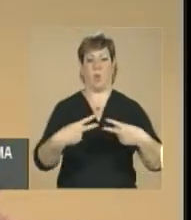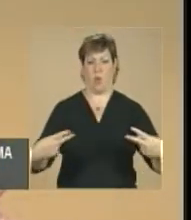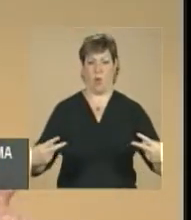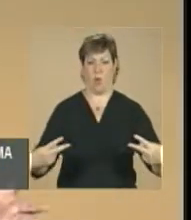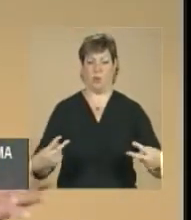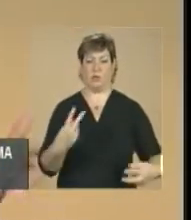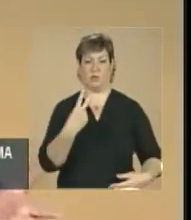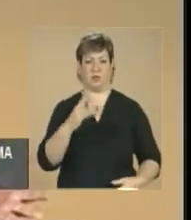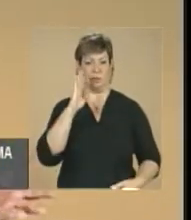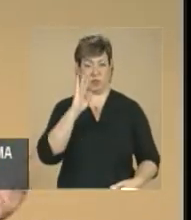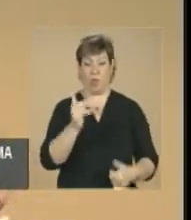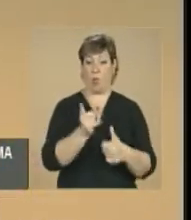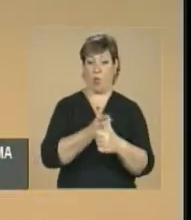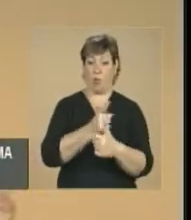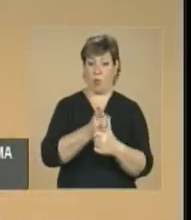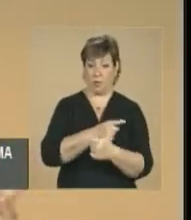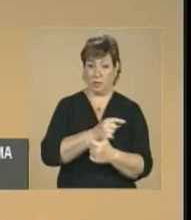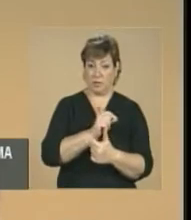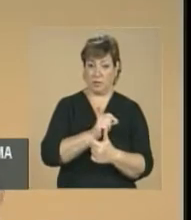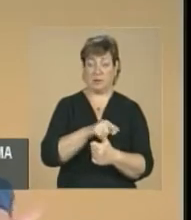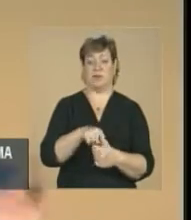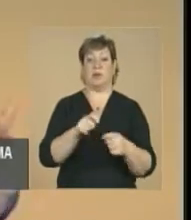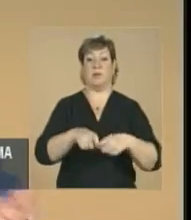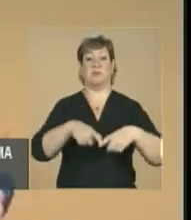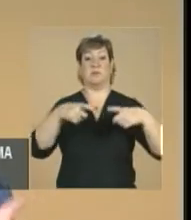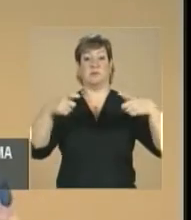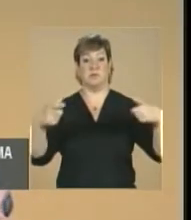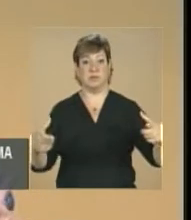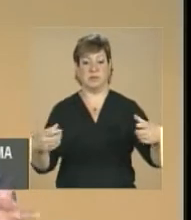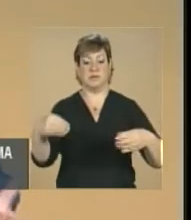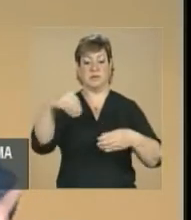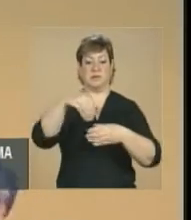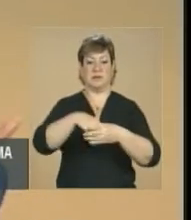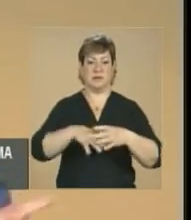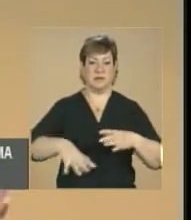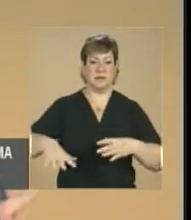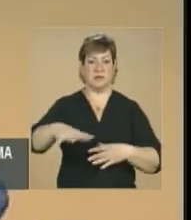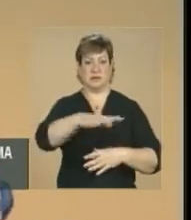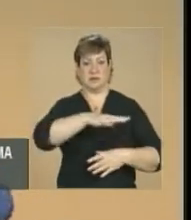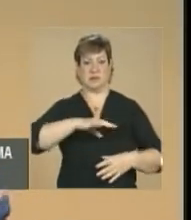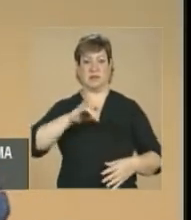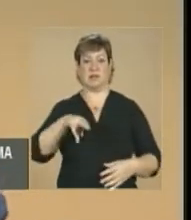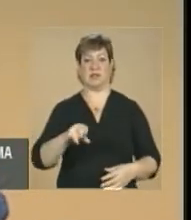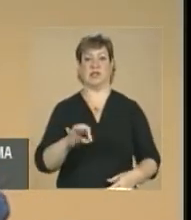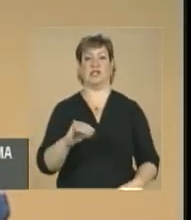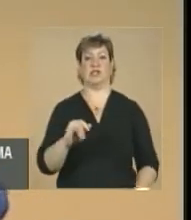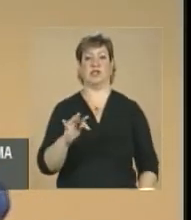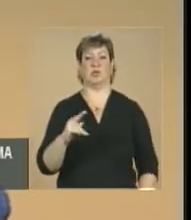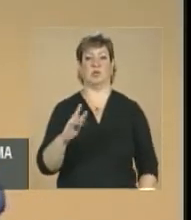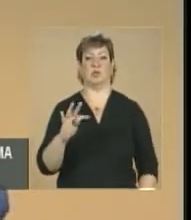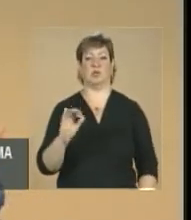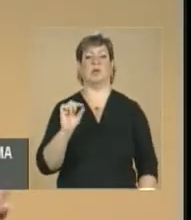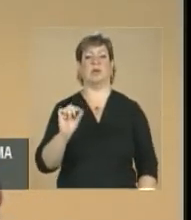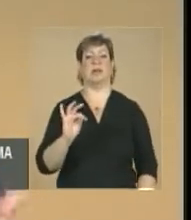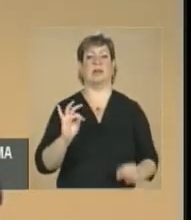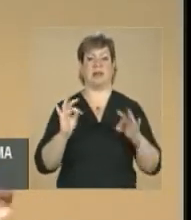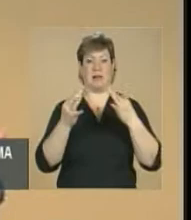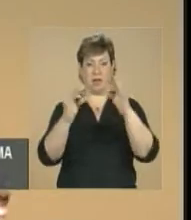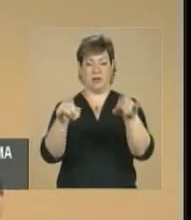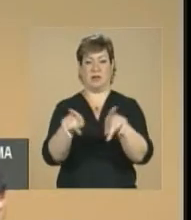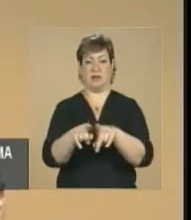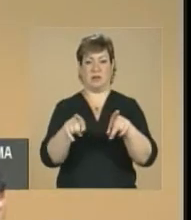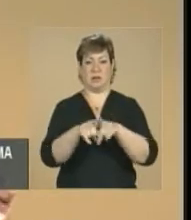duas vertentes. Uma, ampliação e interiorização dos institutos tecnológicos e dos